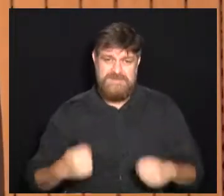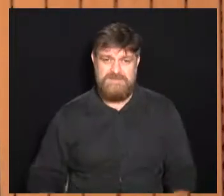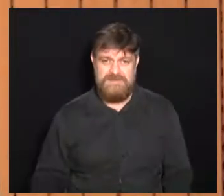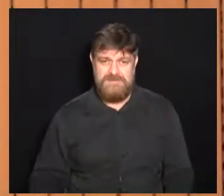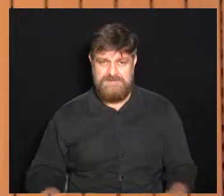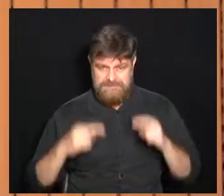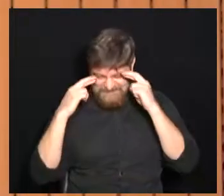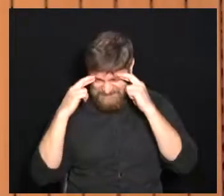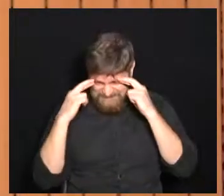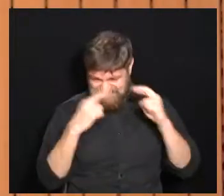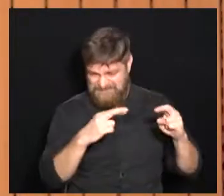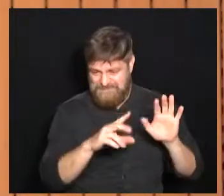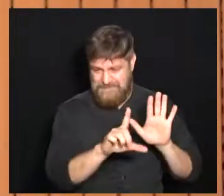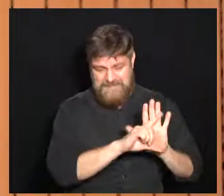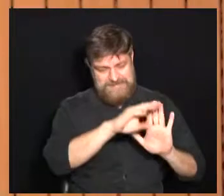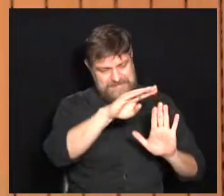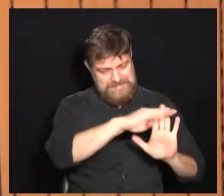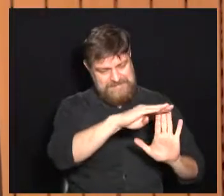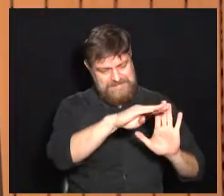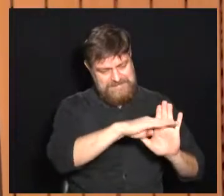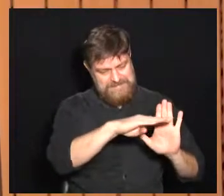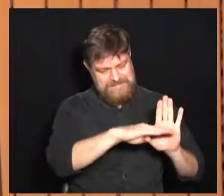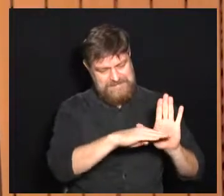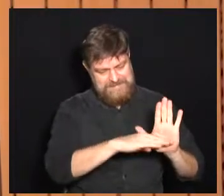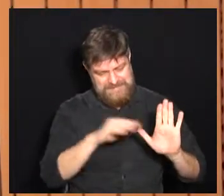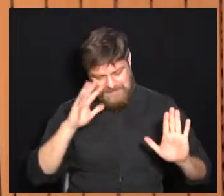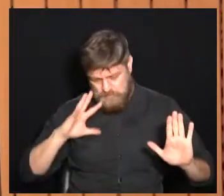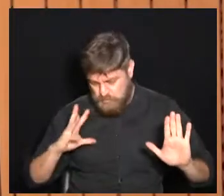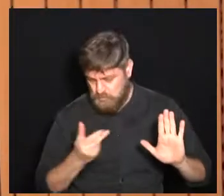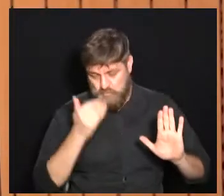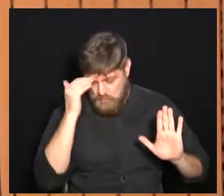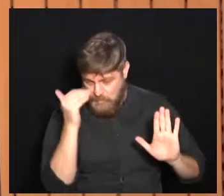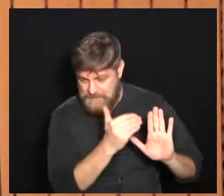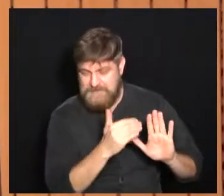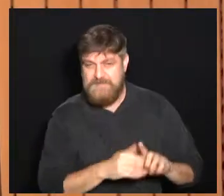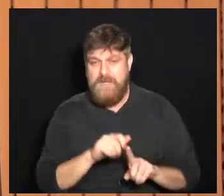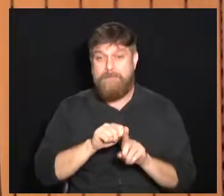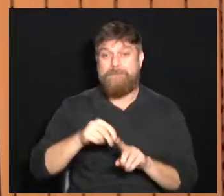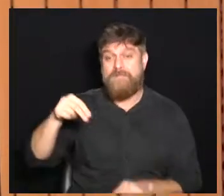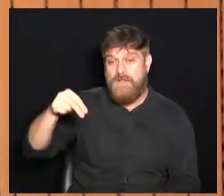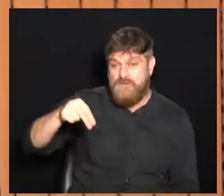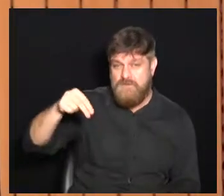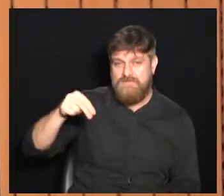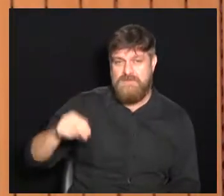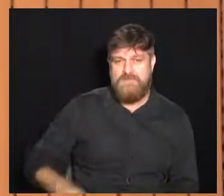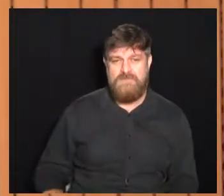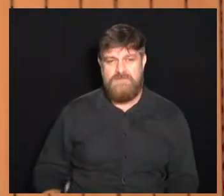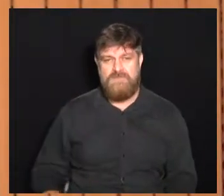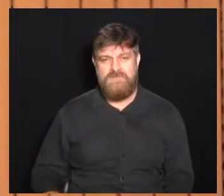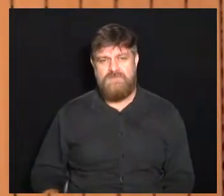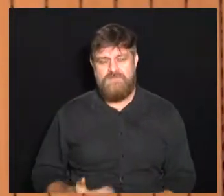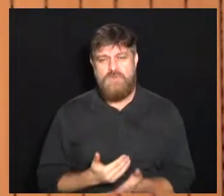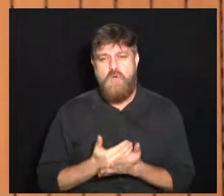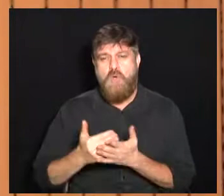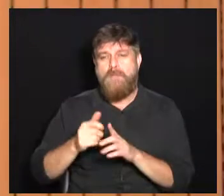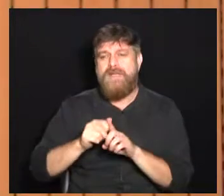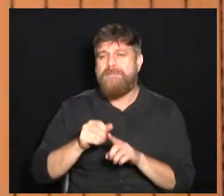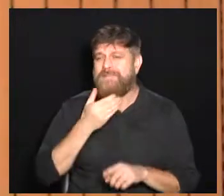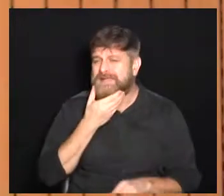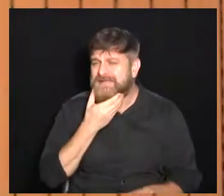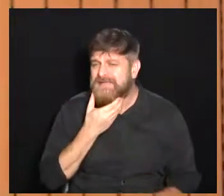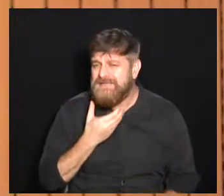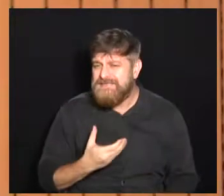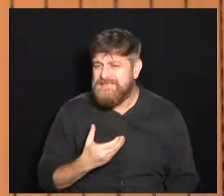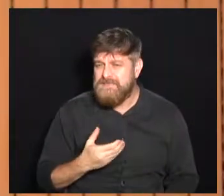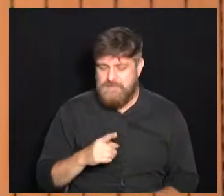toda a legislação. E, no final do ano, em novembro, dezembro, começo de dezembro, que é